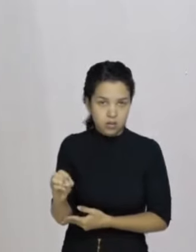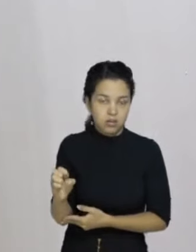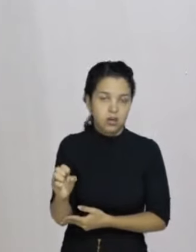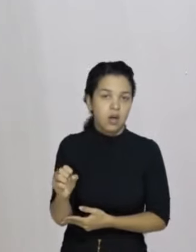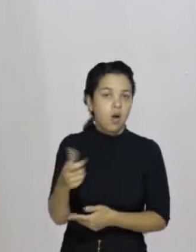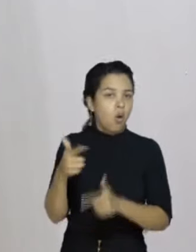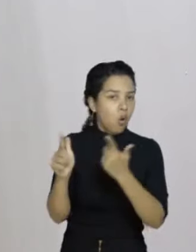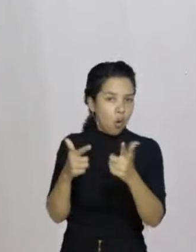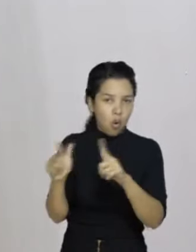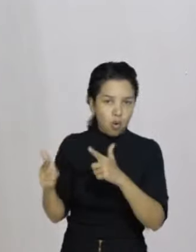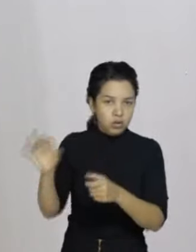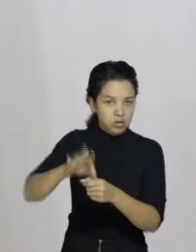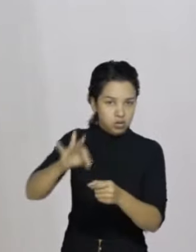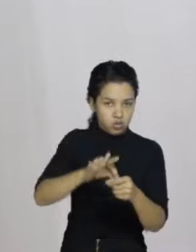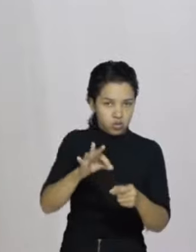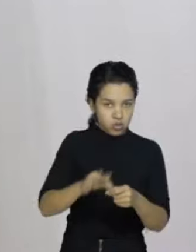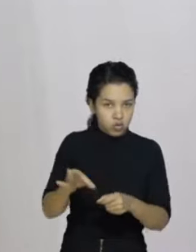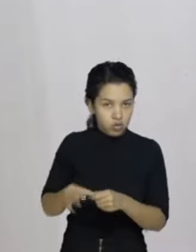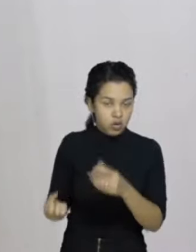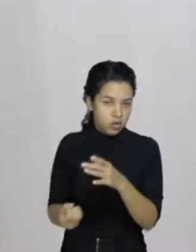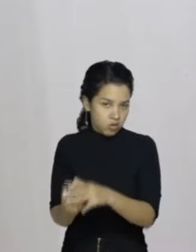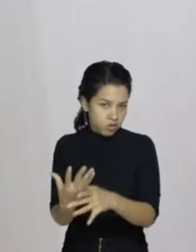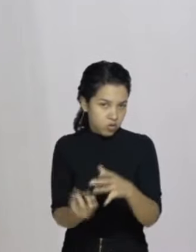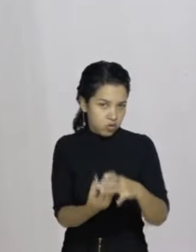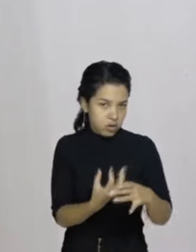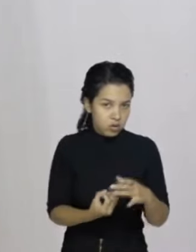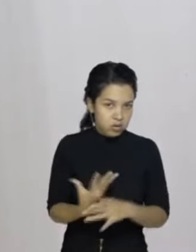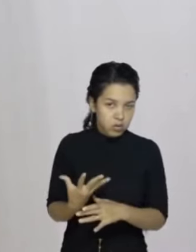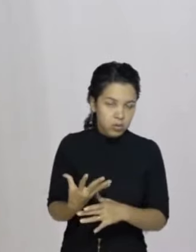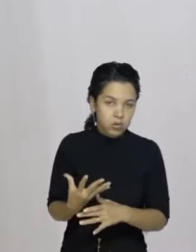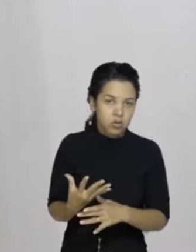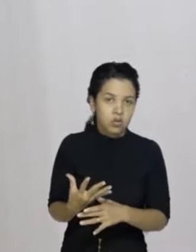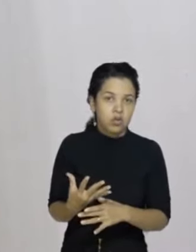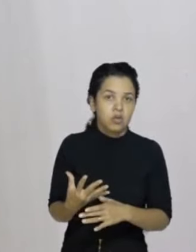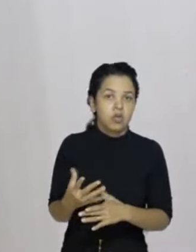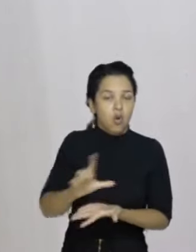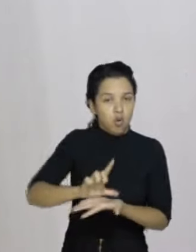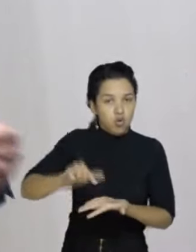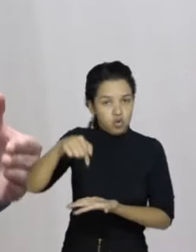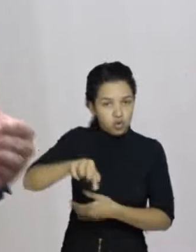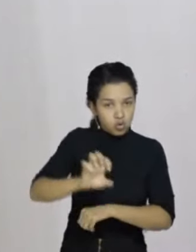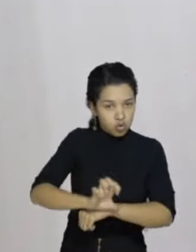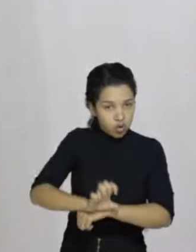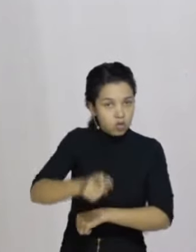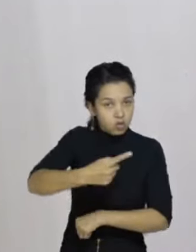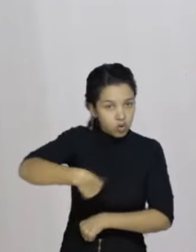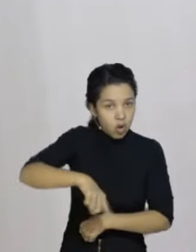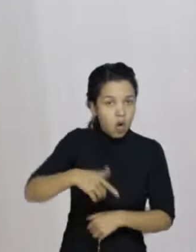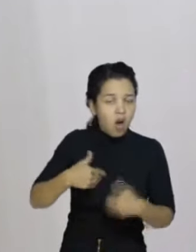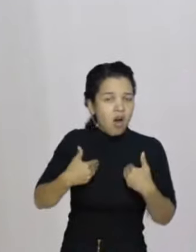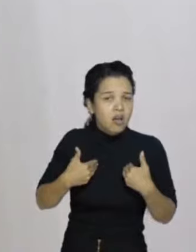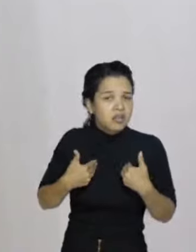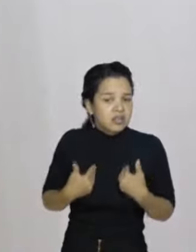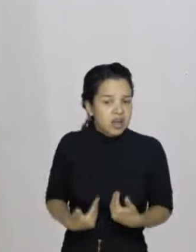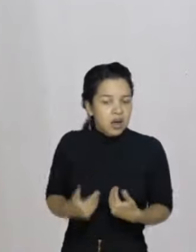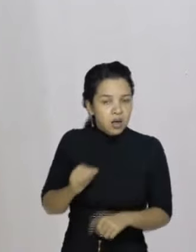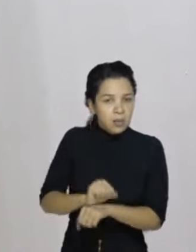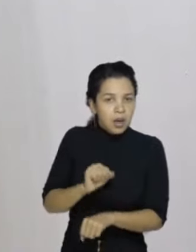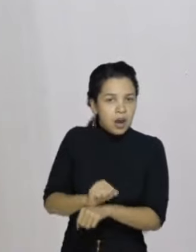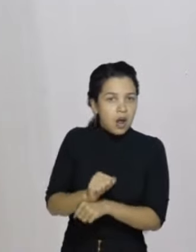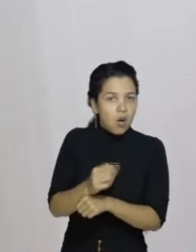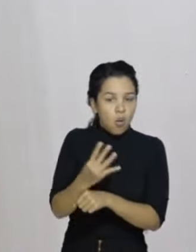tantas instituições e instalações logísticas do estado que nós já cansamos de esperar 40